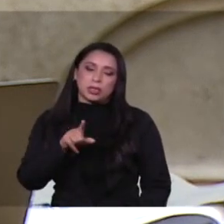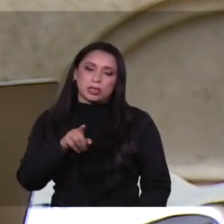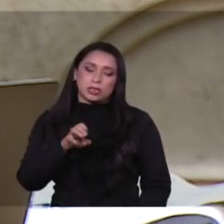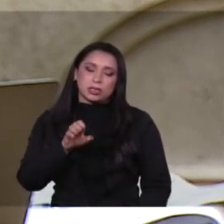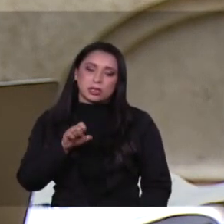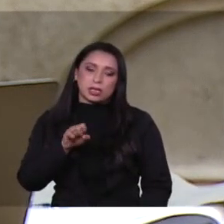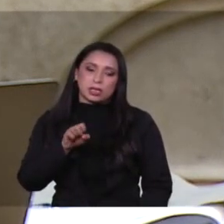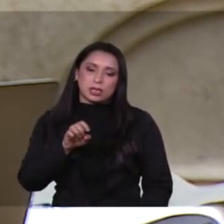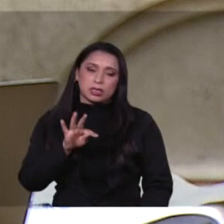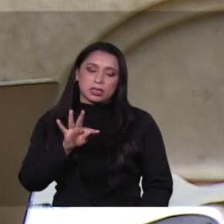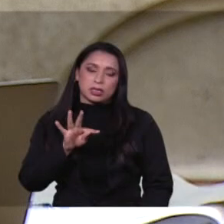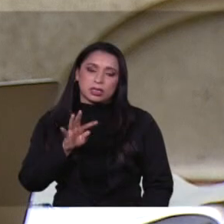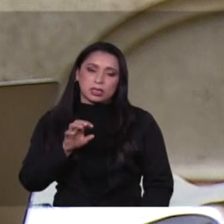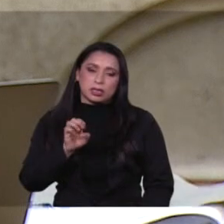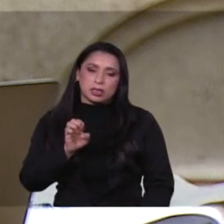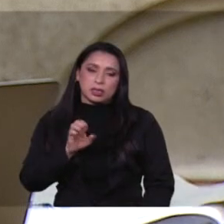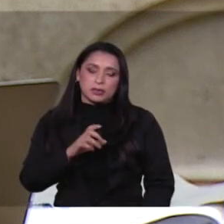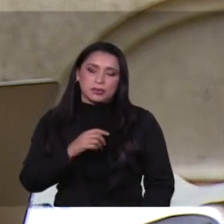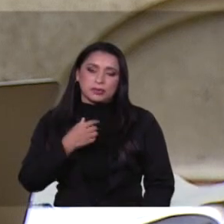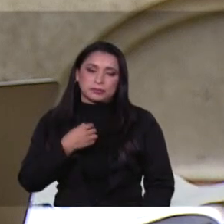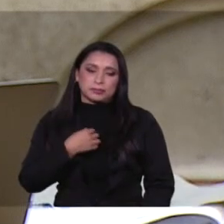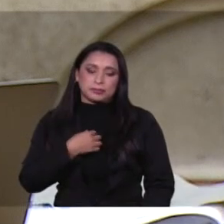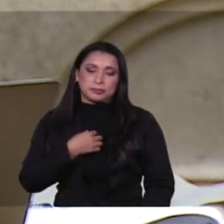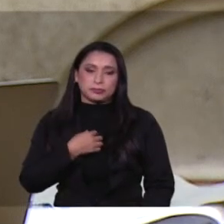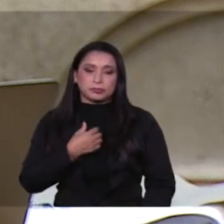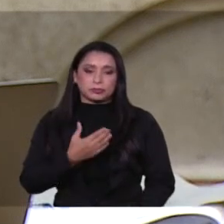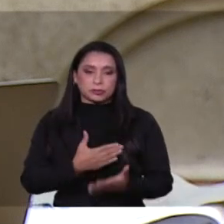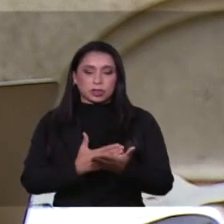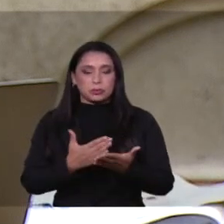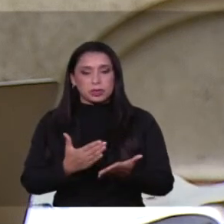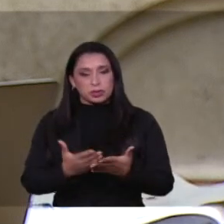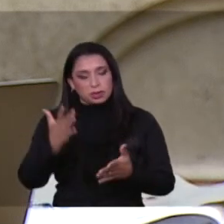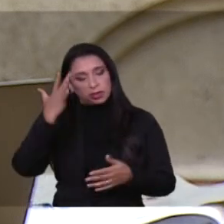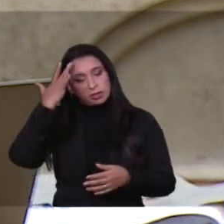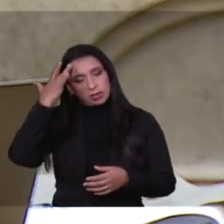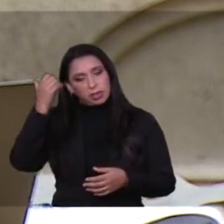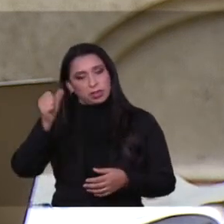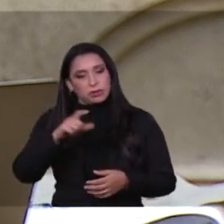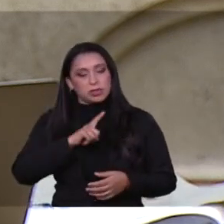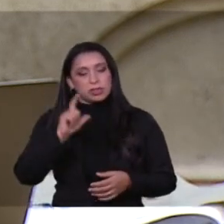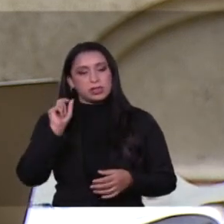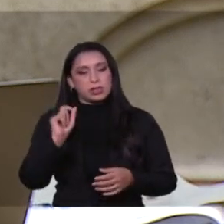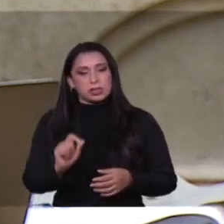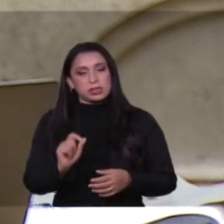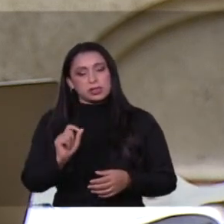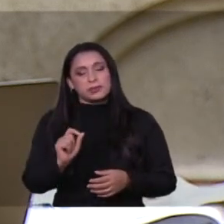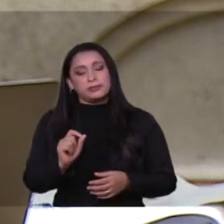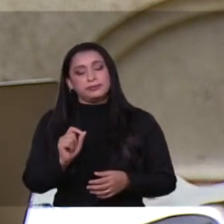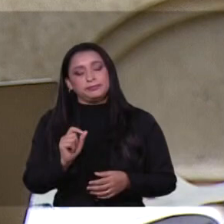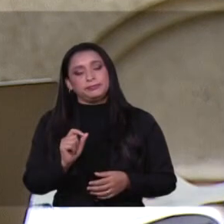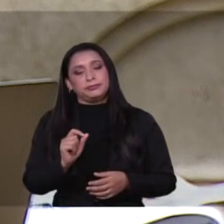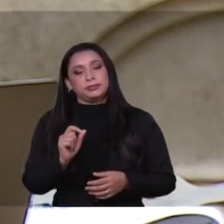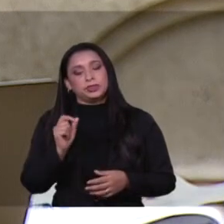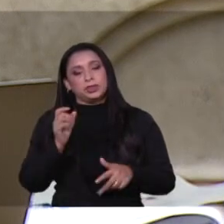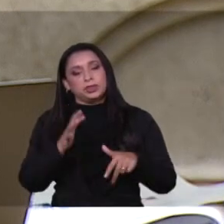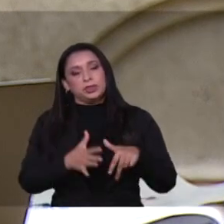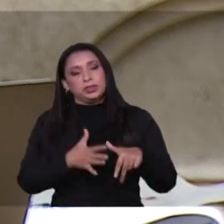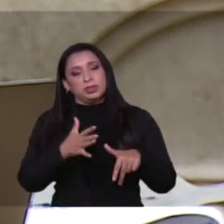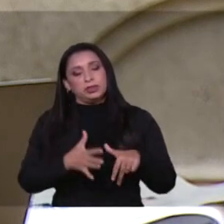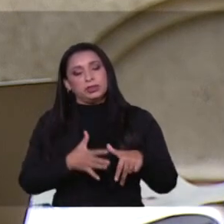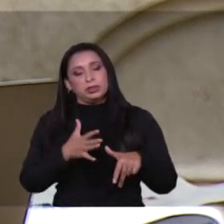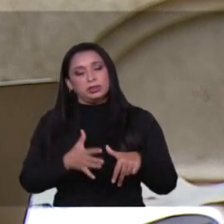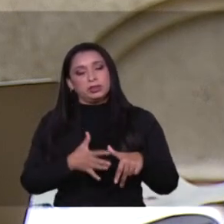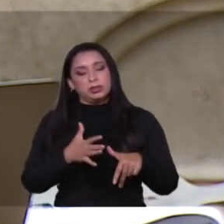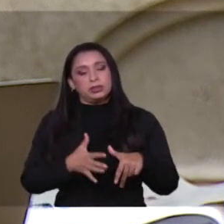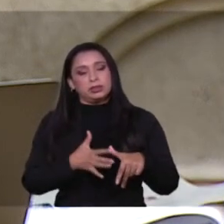Paiva Ramos. Portanto, iniciaremos hoje, amanhã, com as sustentações e depois o voto do